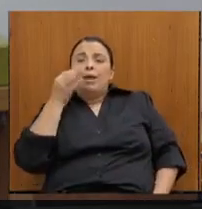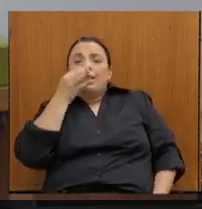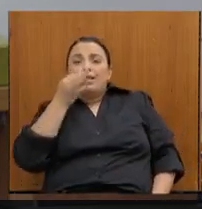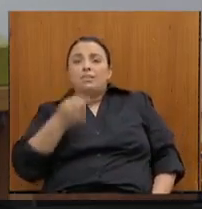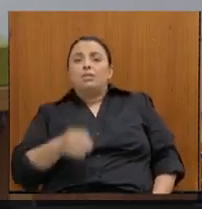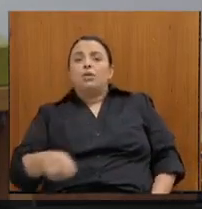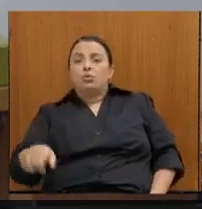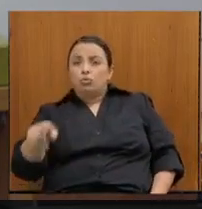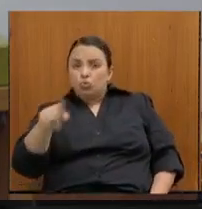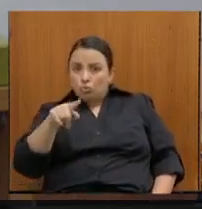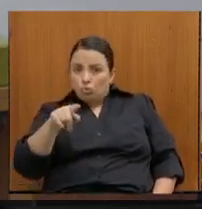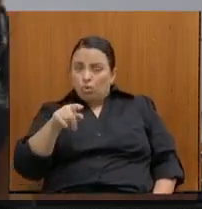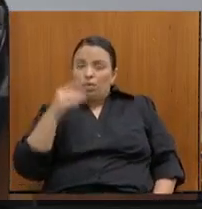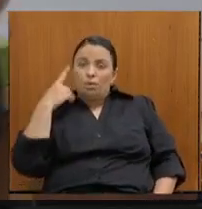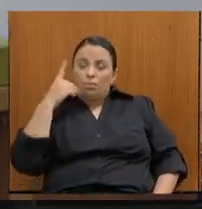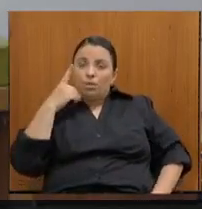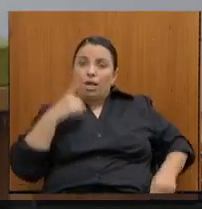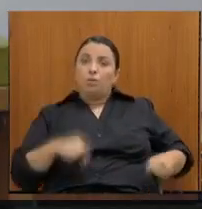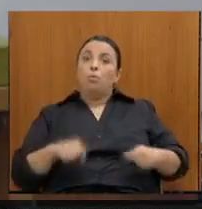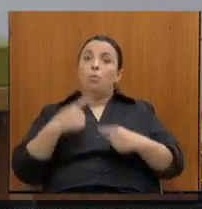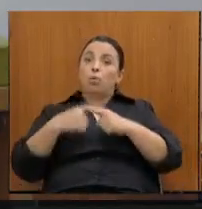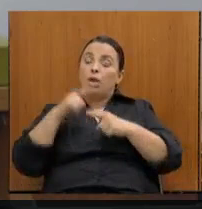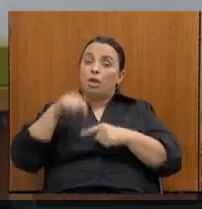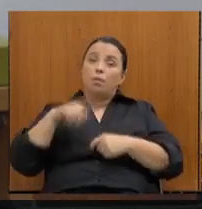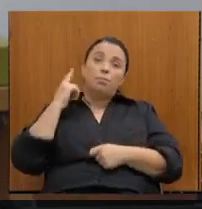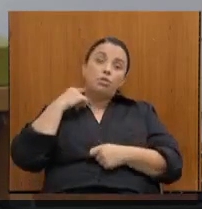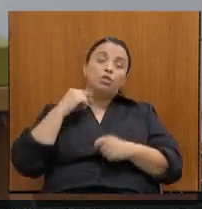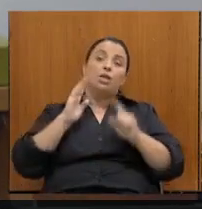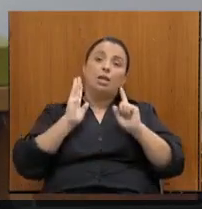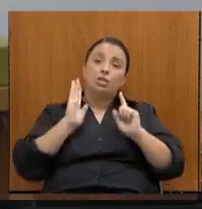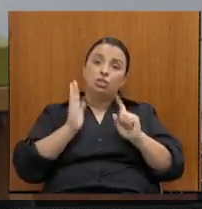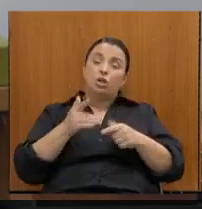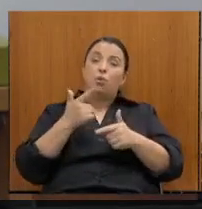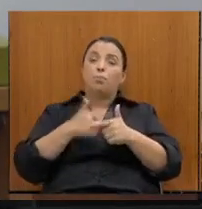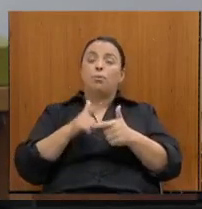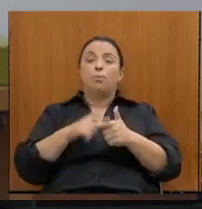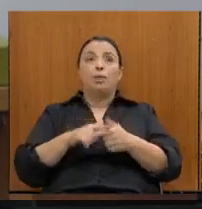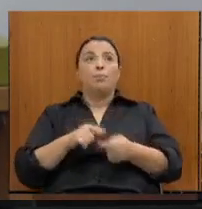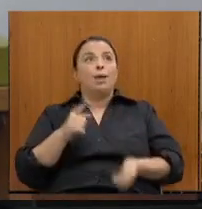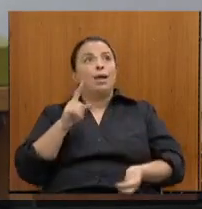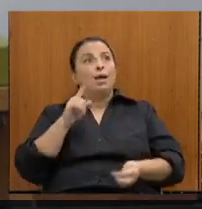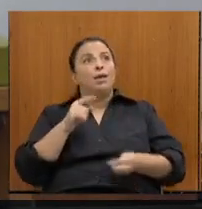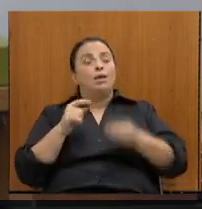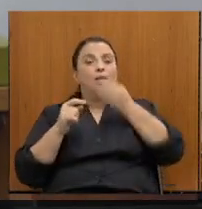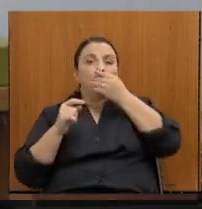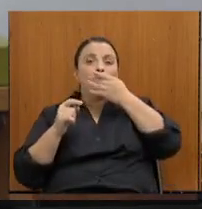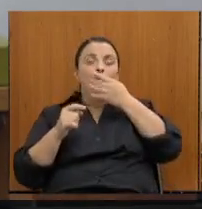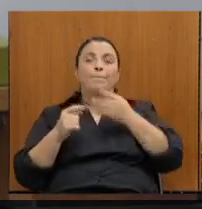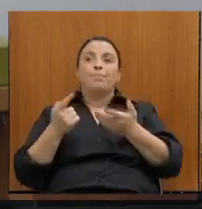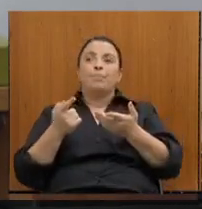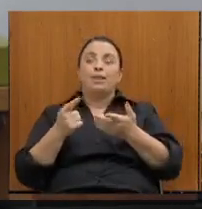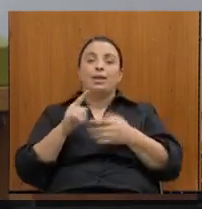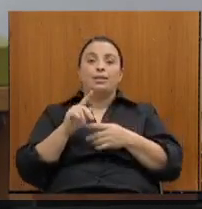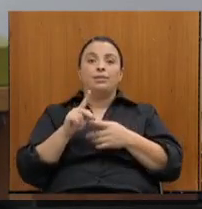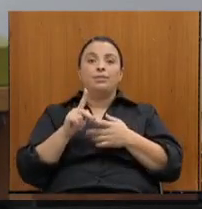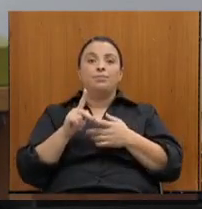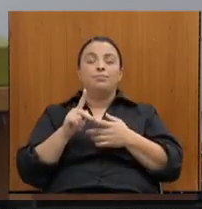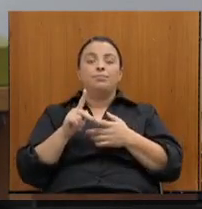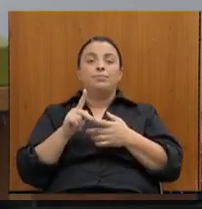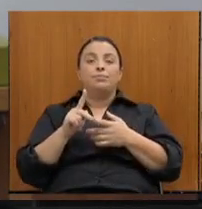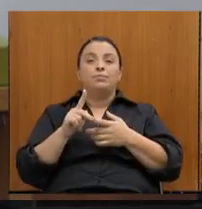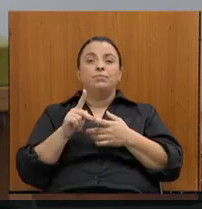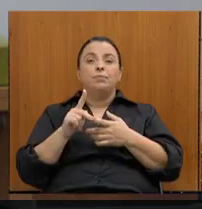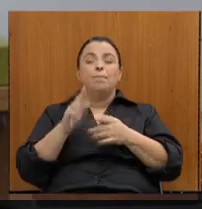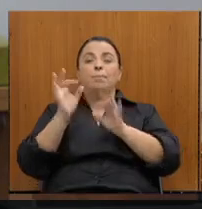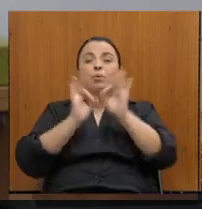temos em Minas Gerais que tem uma grande capacidade a criação de rubis de produção de hidrogênio e um programa